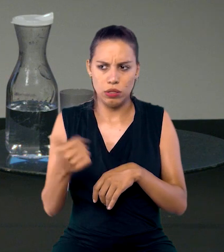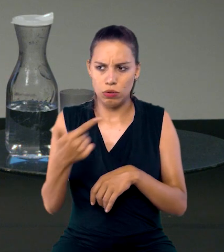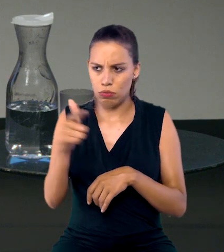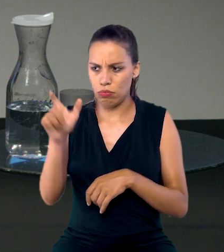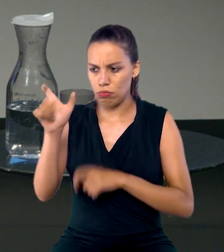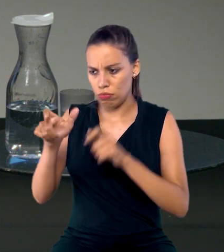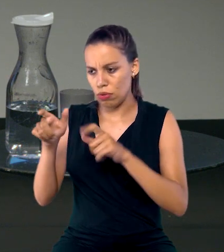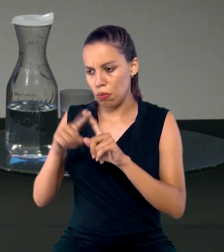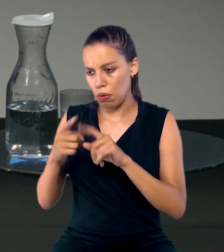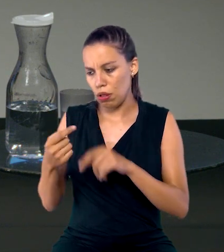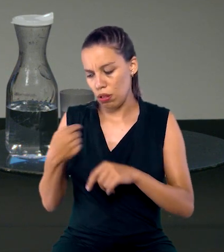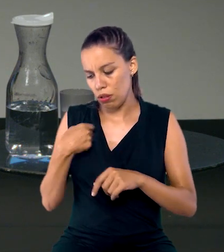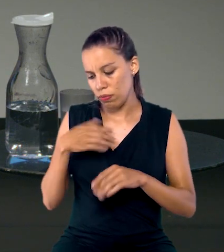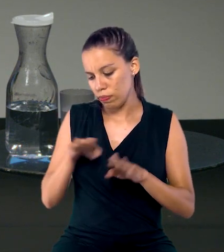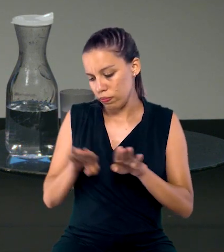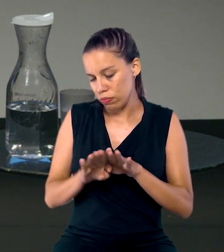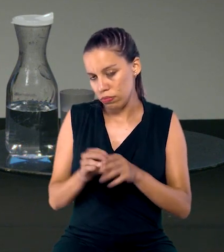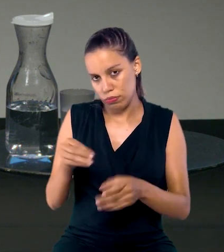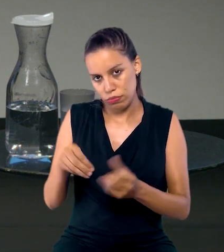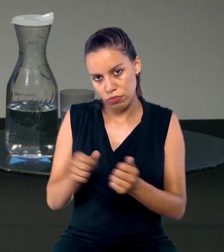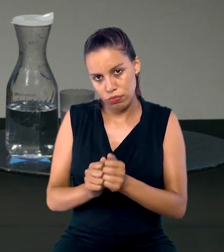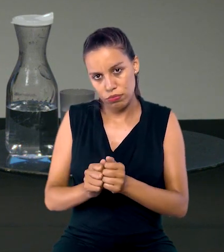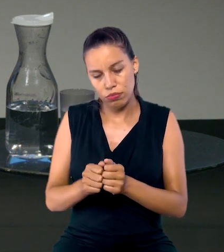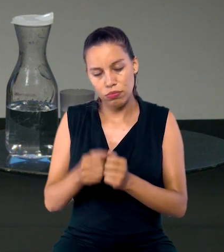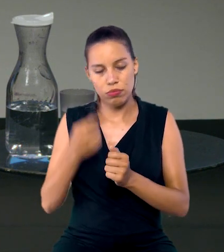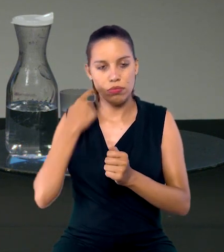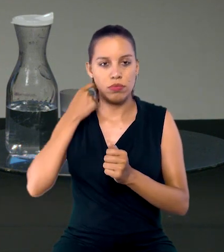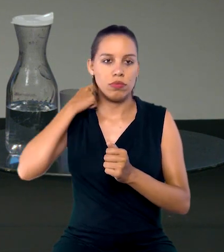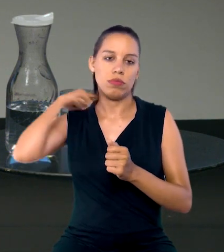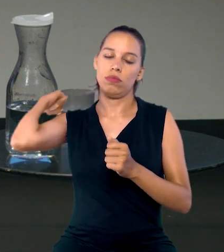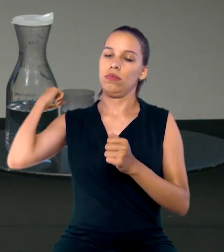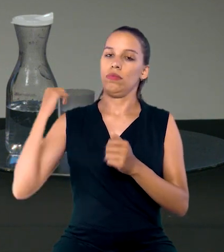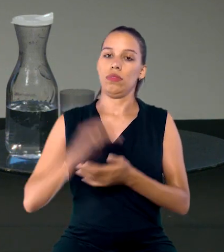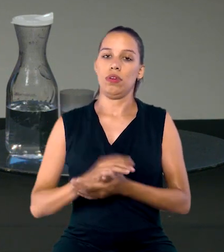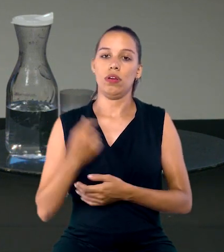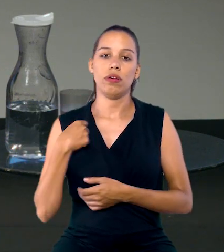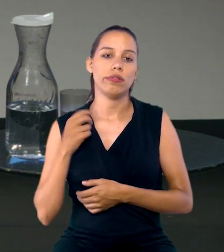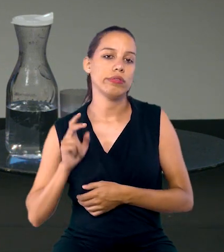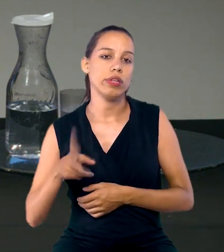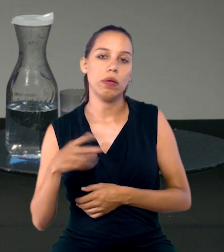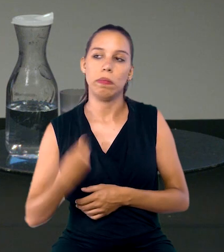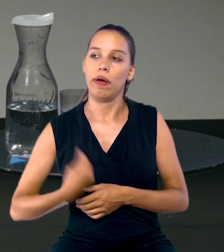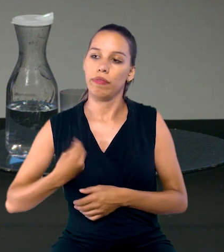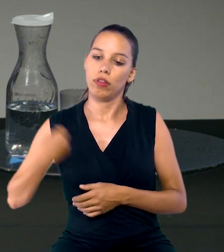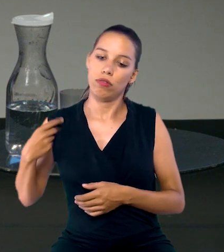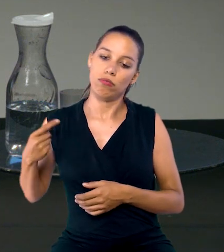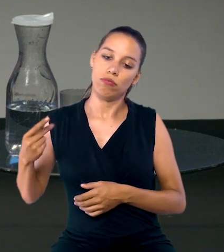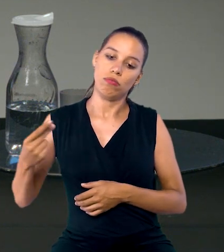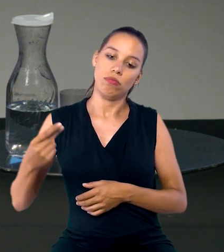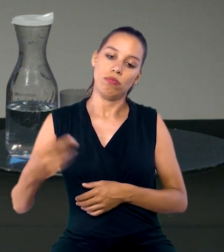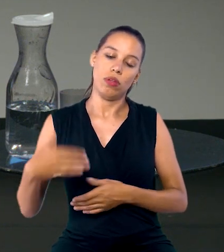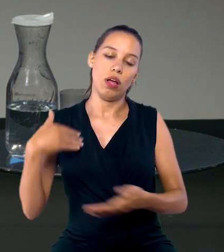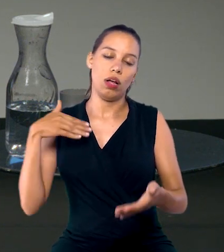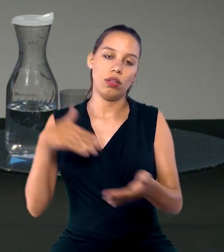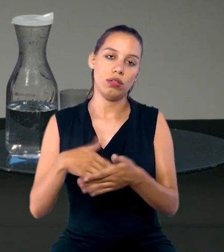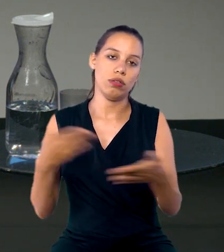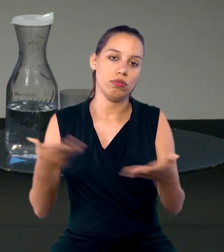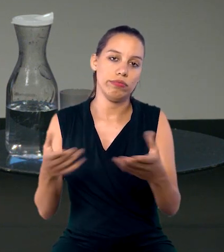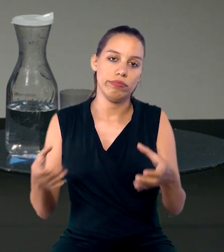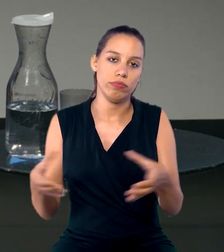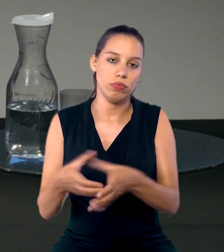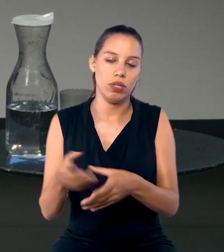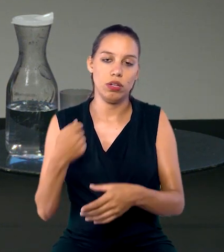mim, mas assim, é o projeto eu precisei dessa vida toda para chegar até Suma